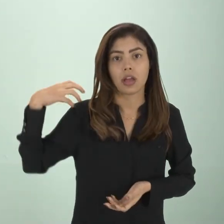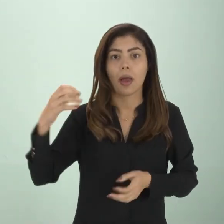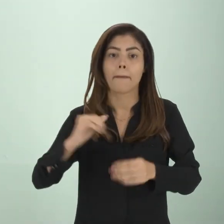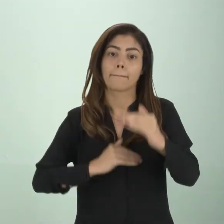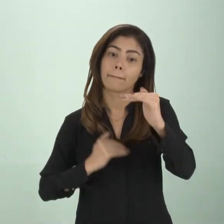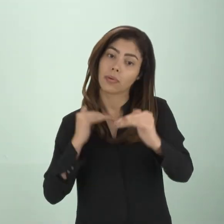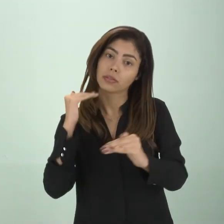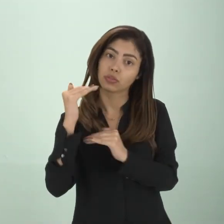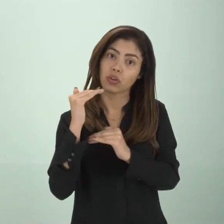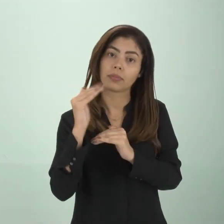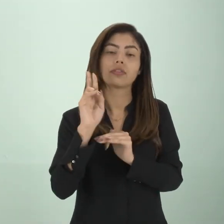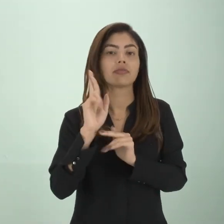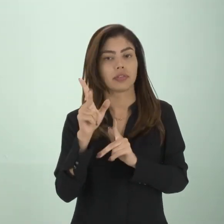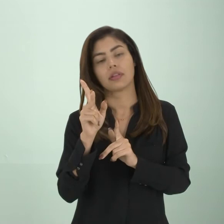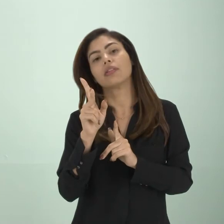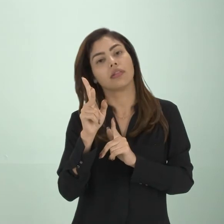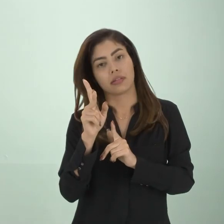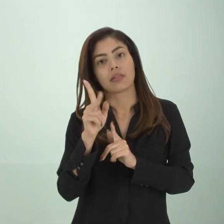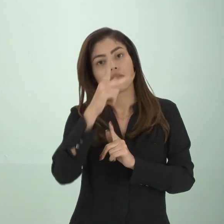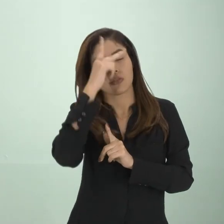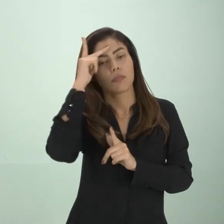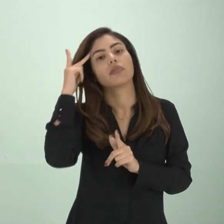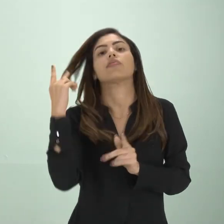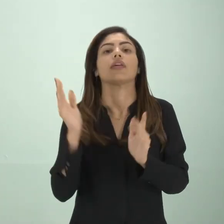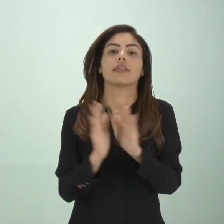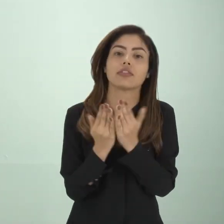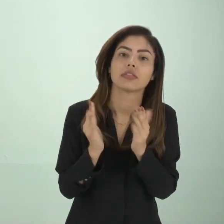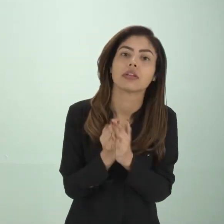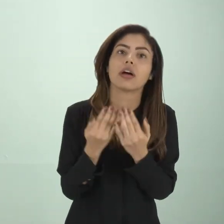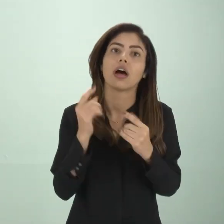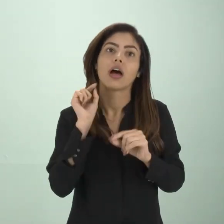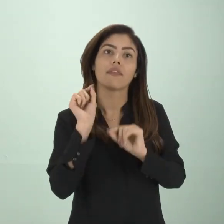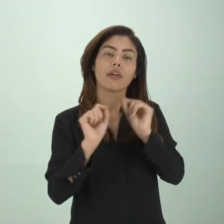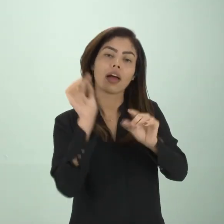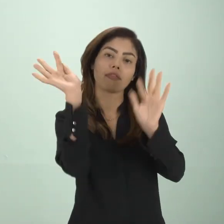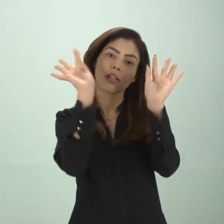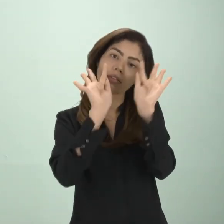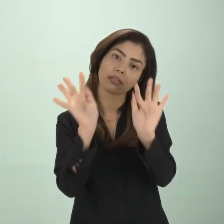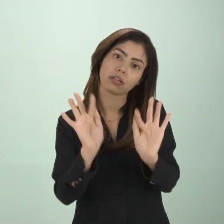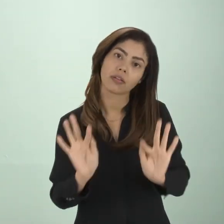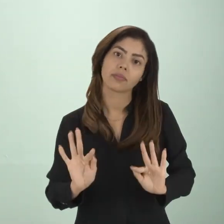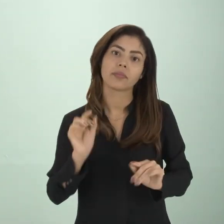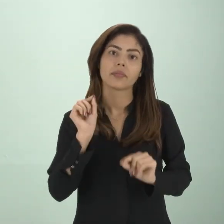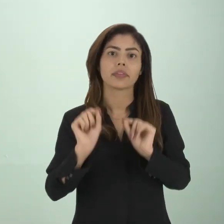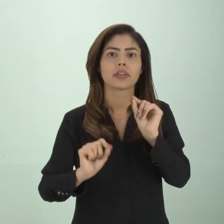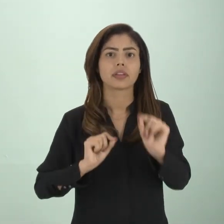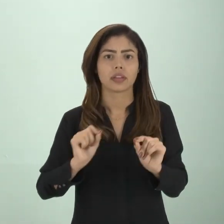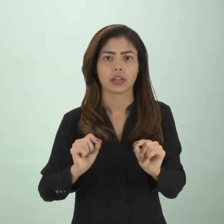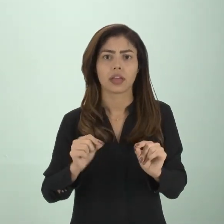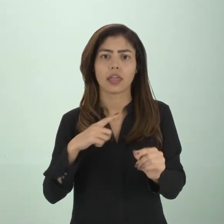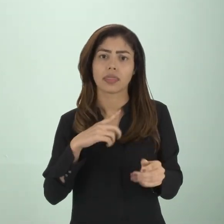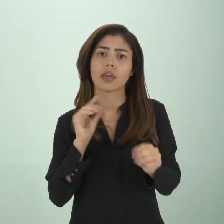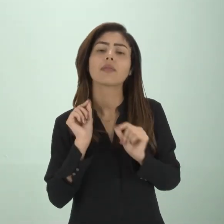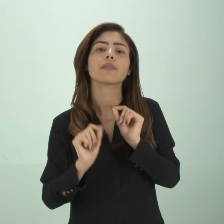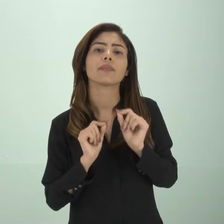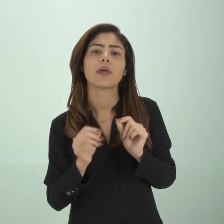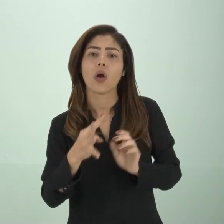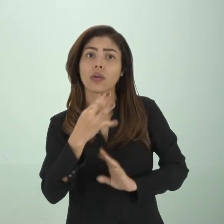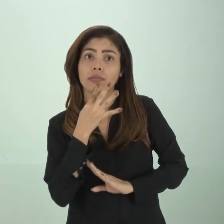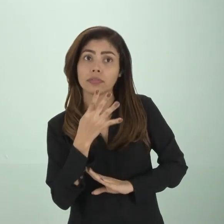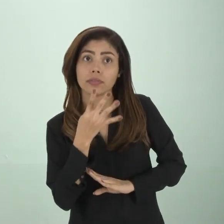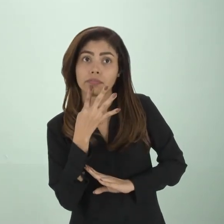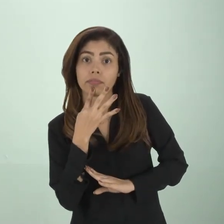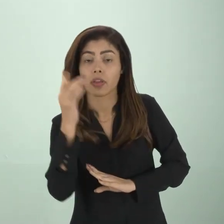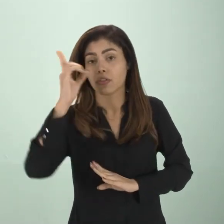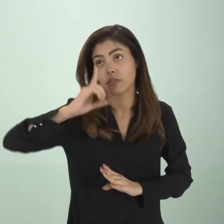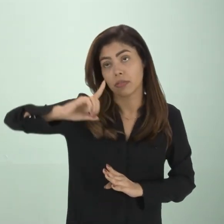falava, que era a felicidade, no pensamento cristão, né, tomando aí como